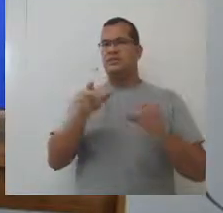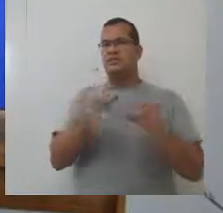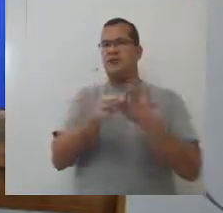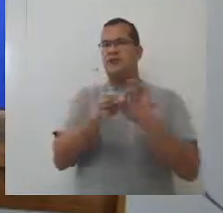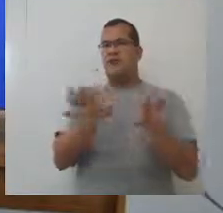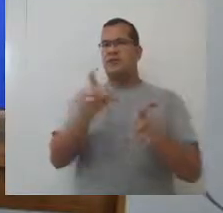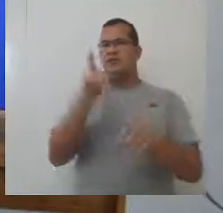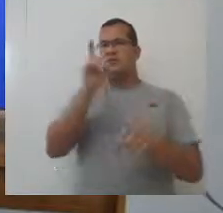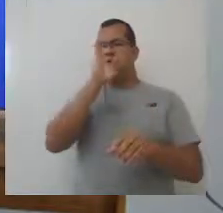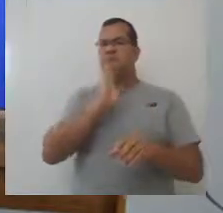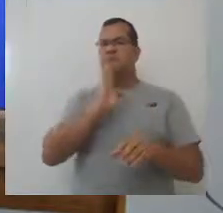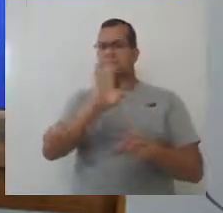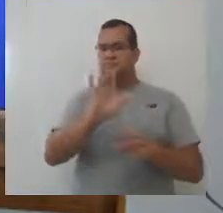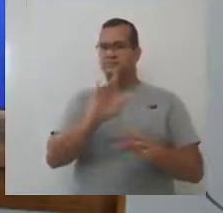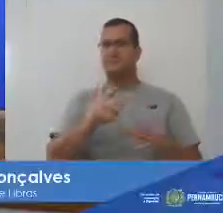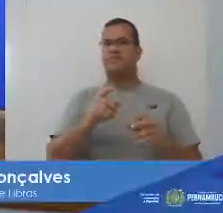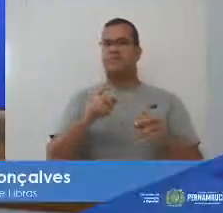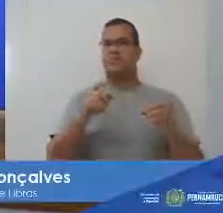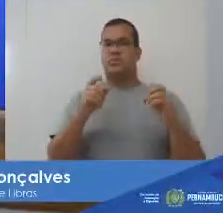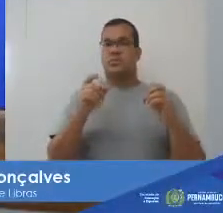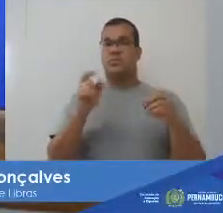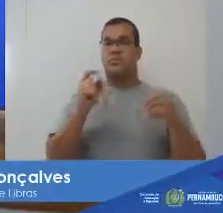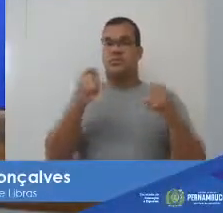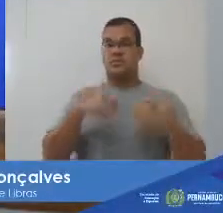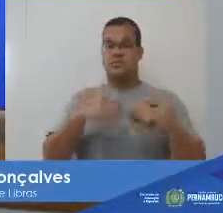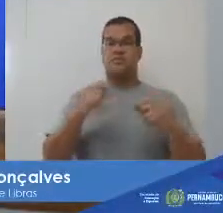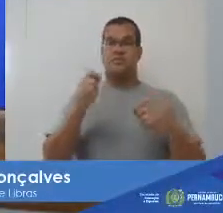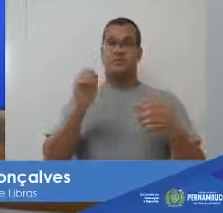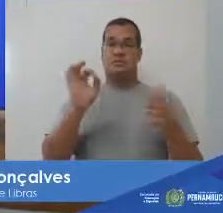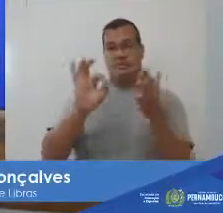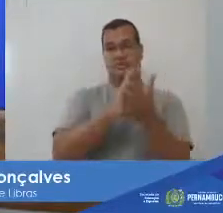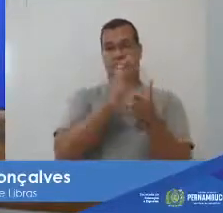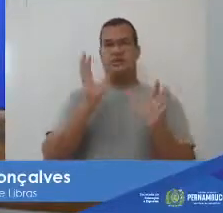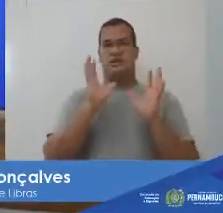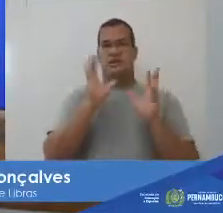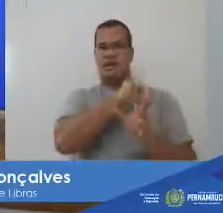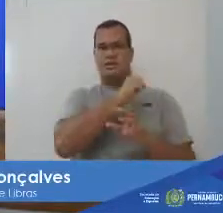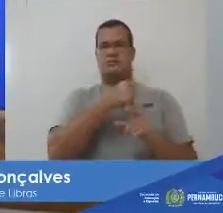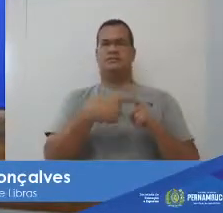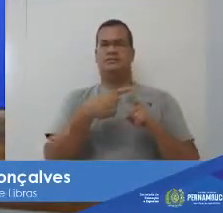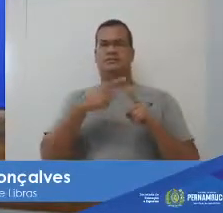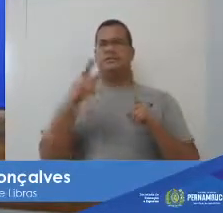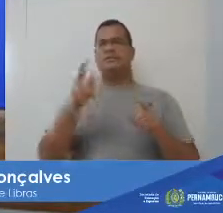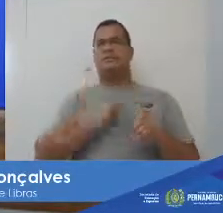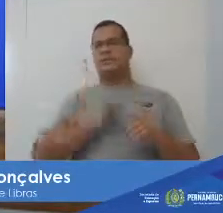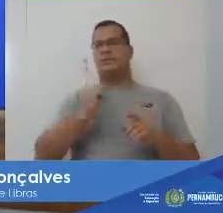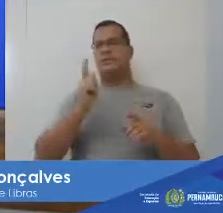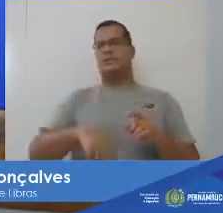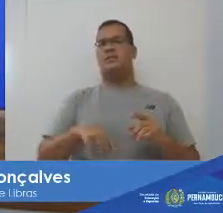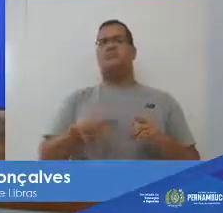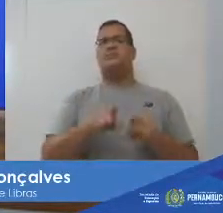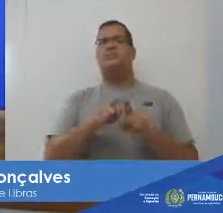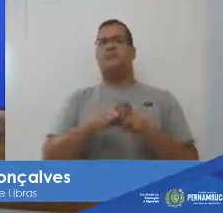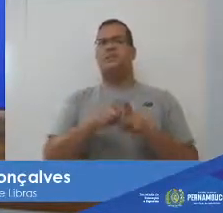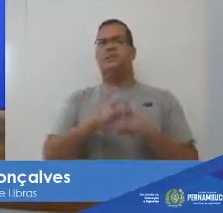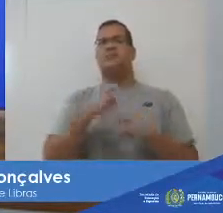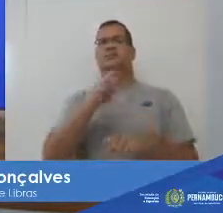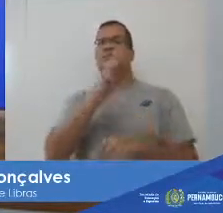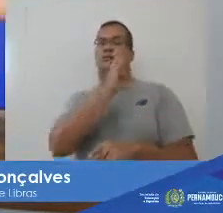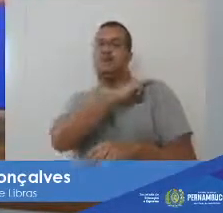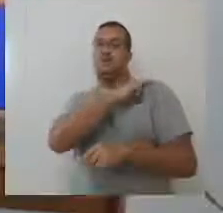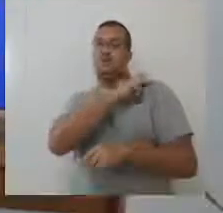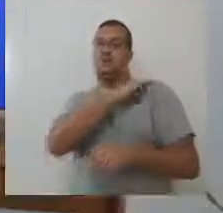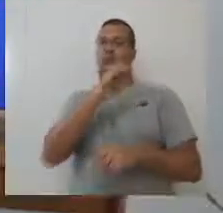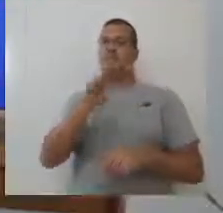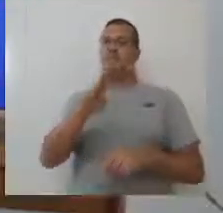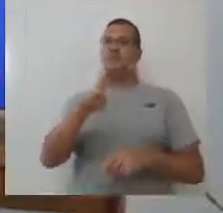qualquer problema lá no link da inscrição, tá? Vamos se livrar logo disso. E lembrem que daqui a pouco também a gente vai ter a parte do seriado 3 também, é importantíssimo